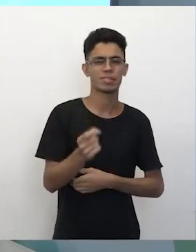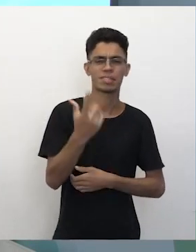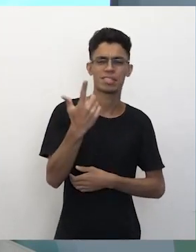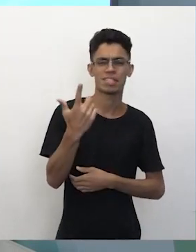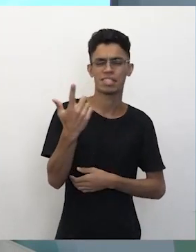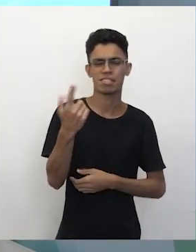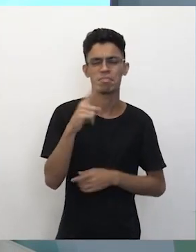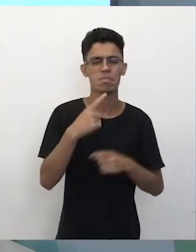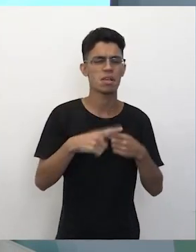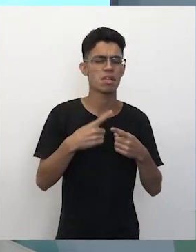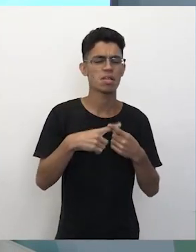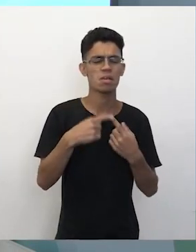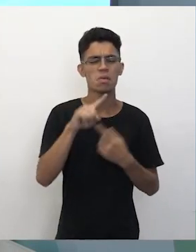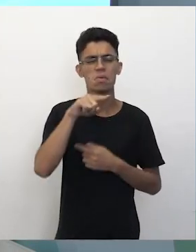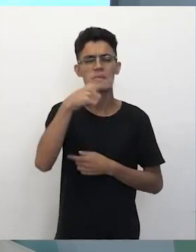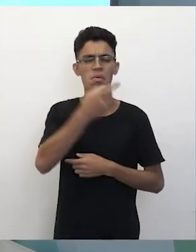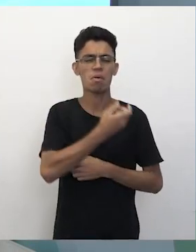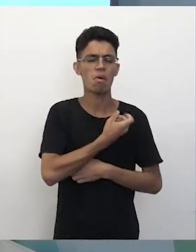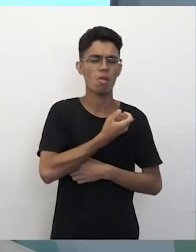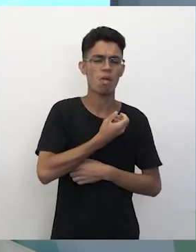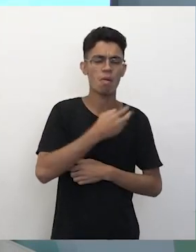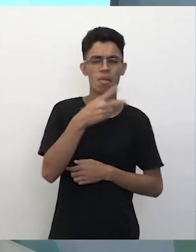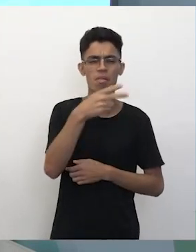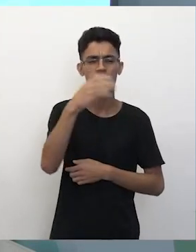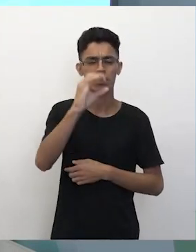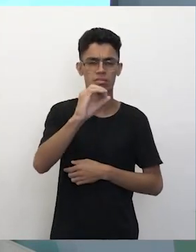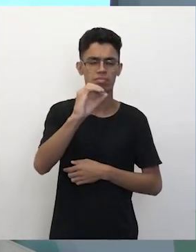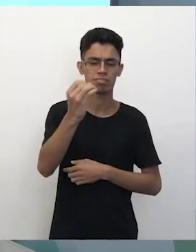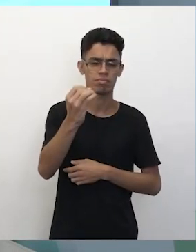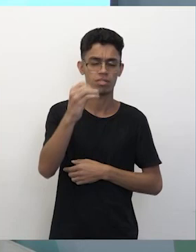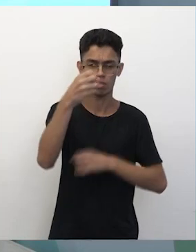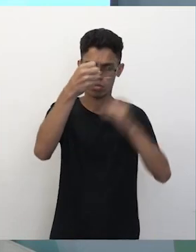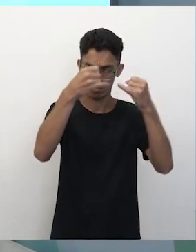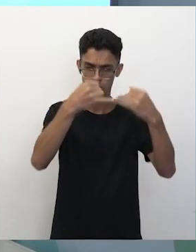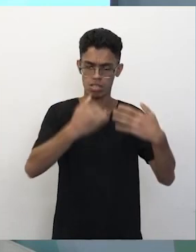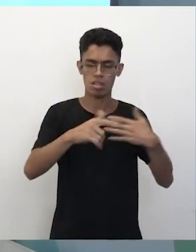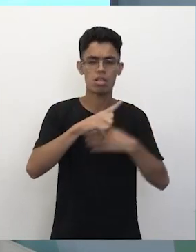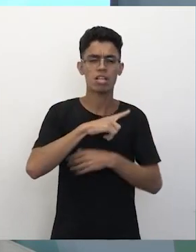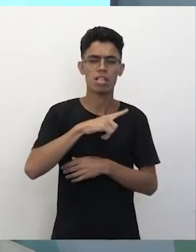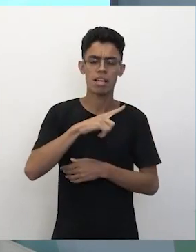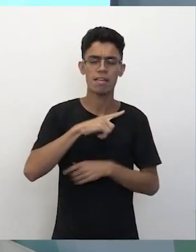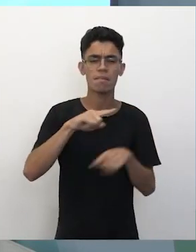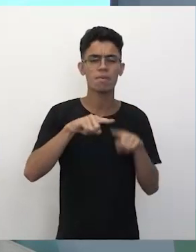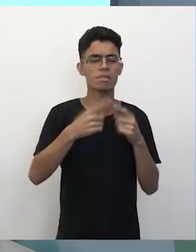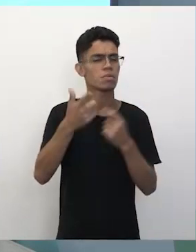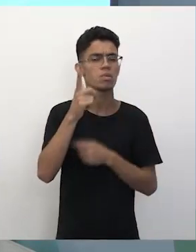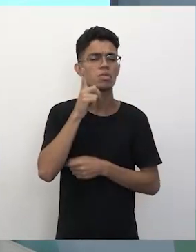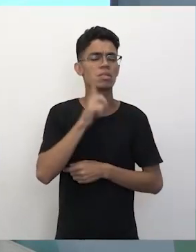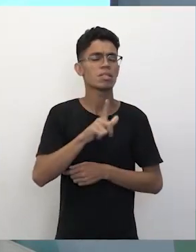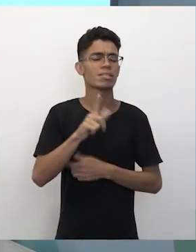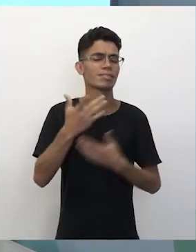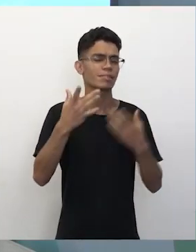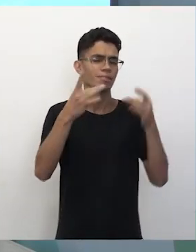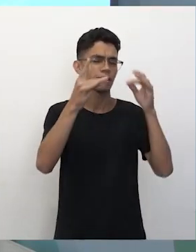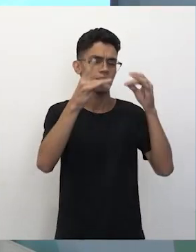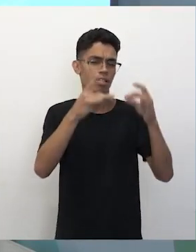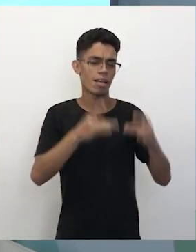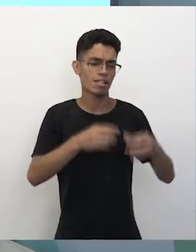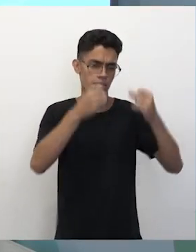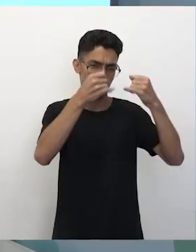né? Por que todo número elevado a zero é igual a 1? Né? Tem uma explicação lógica para a coisa, mas a gente não consegue,